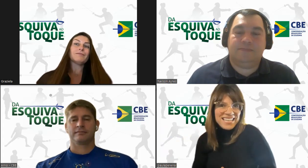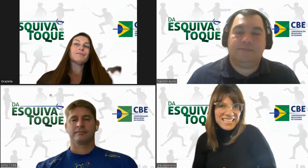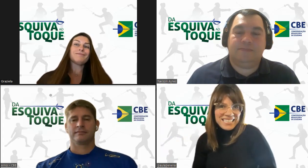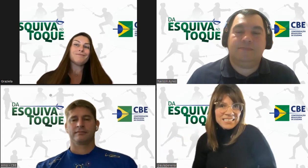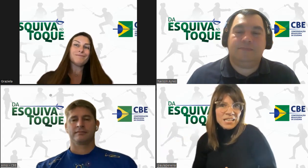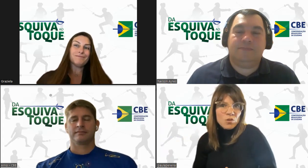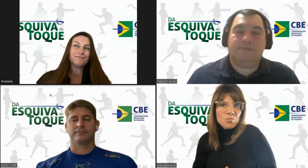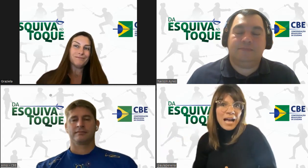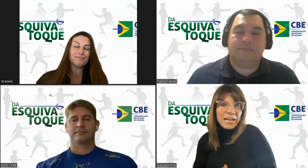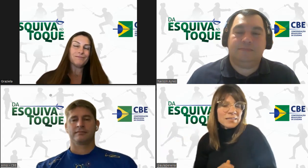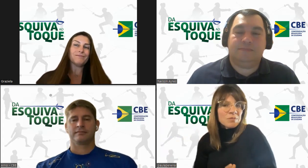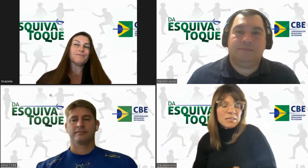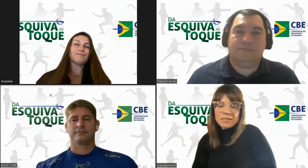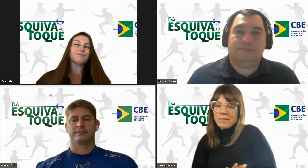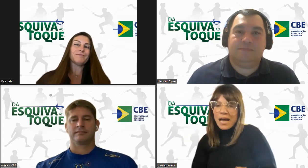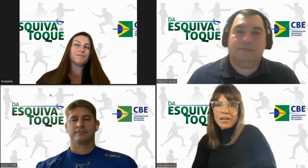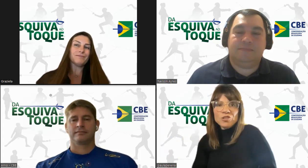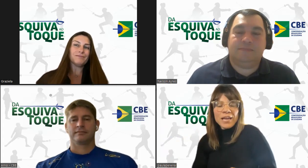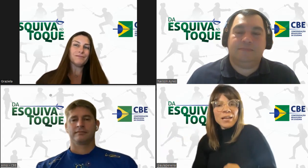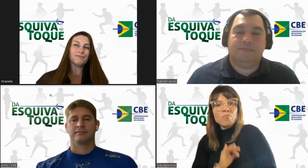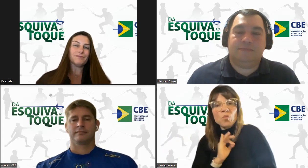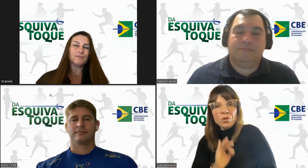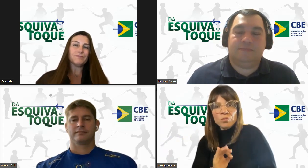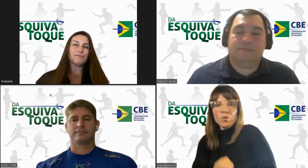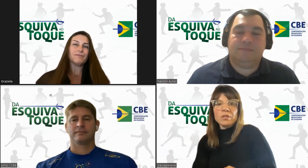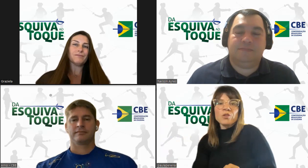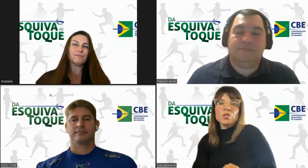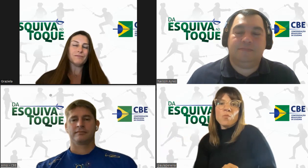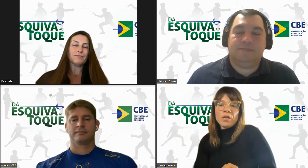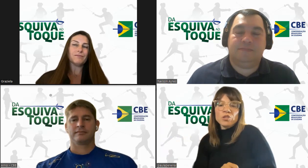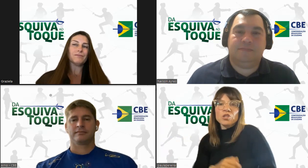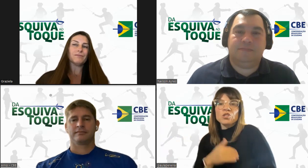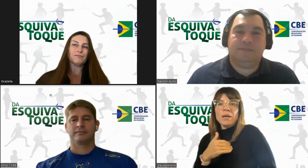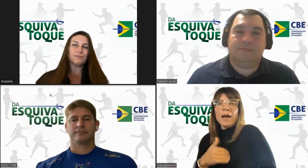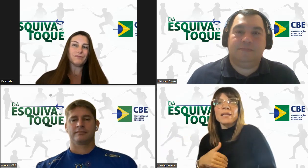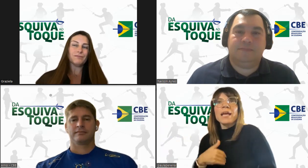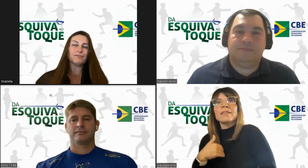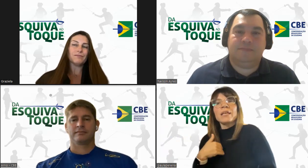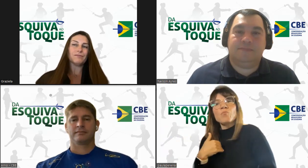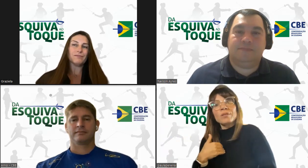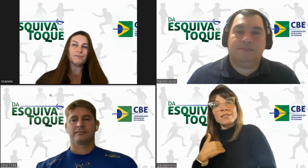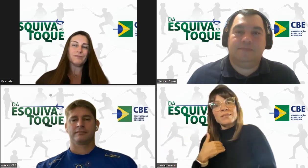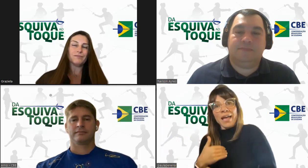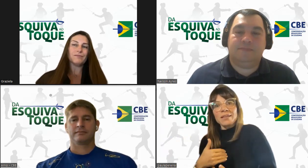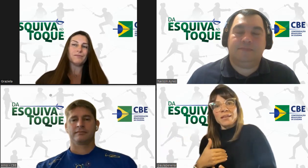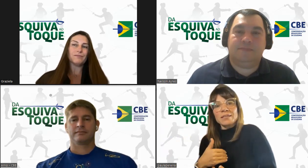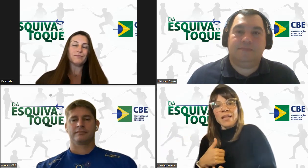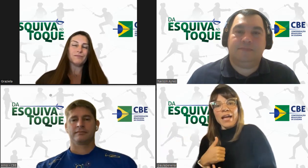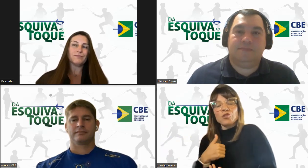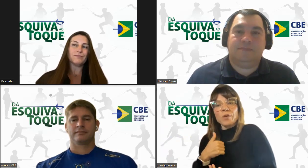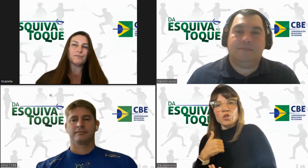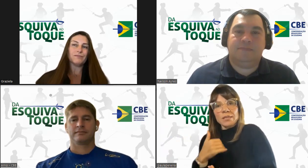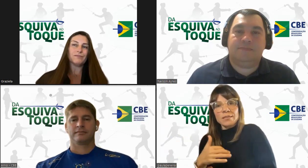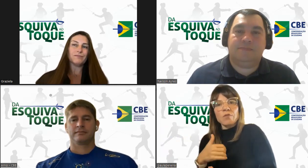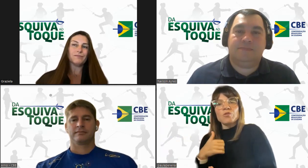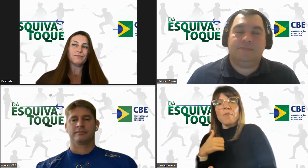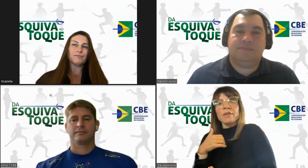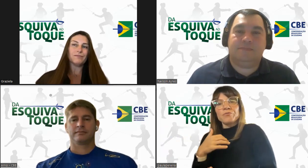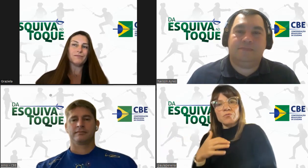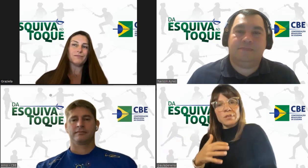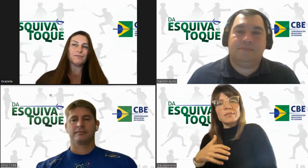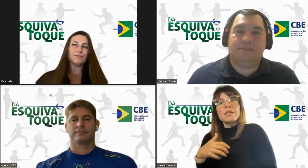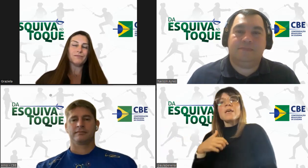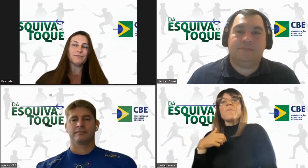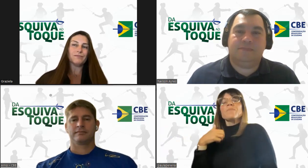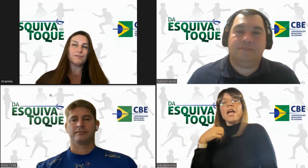a máscara então a questão da ansiedade ela é muito importante realmente que a gente trabalha e aí tem muitas técnicas né de meditação